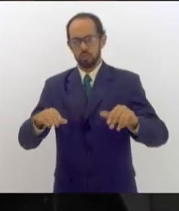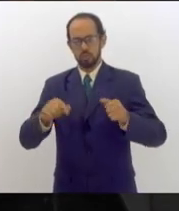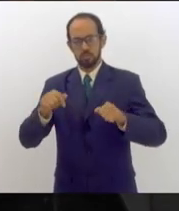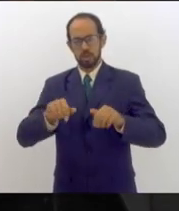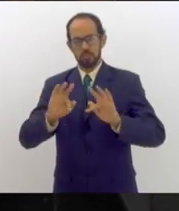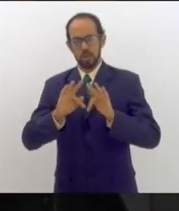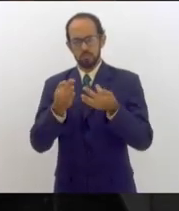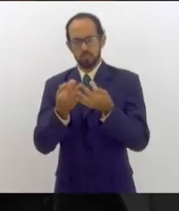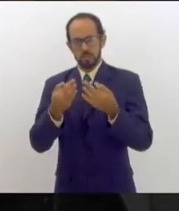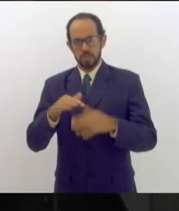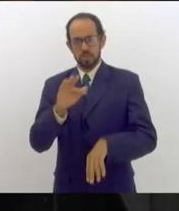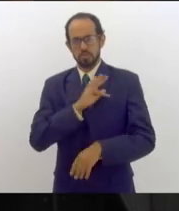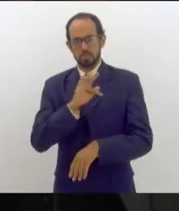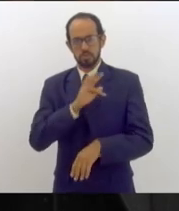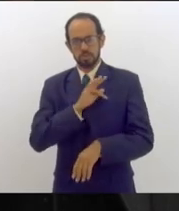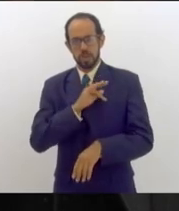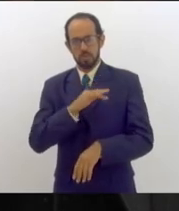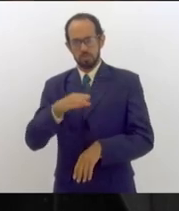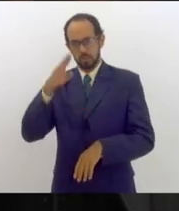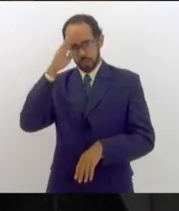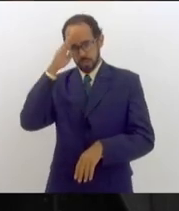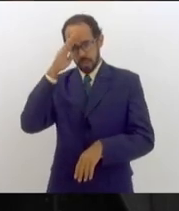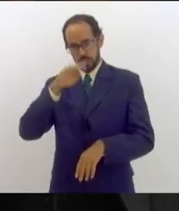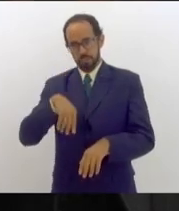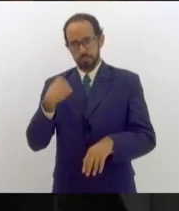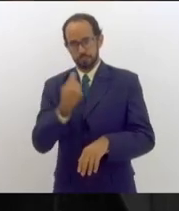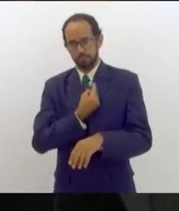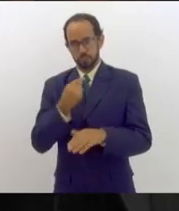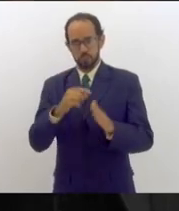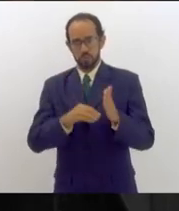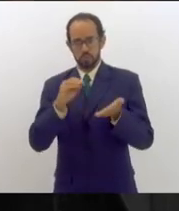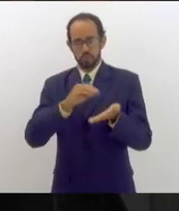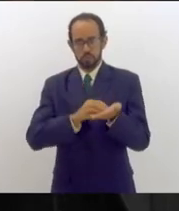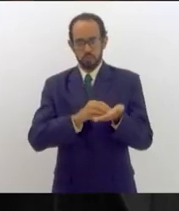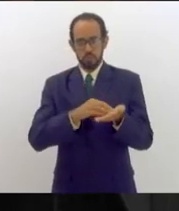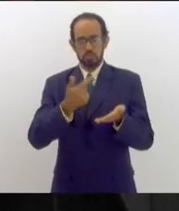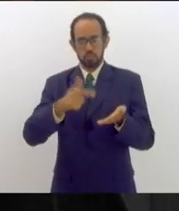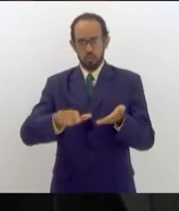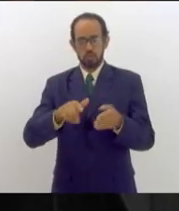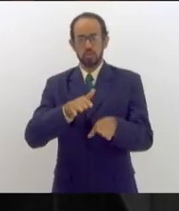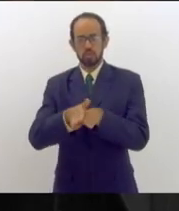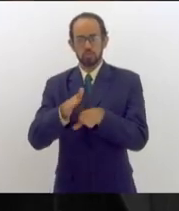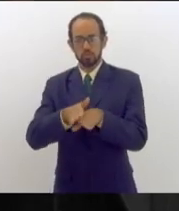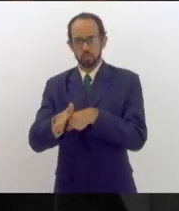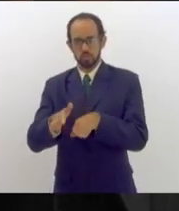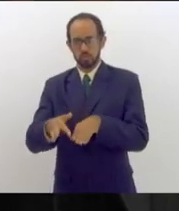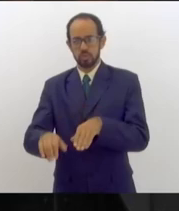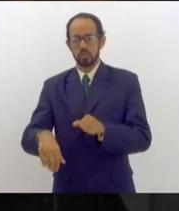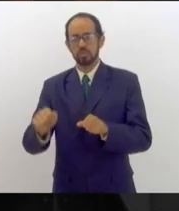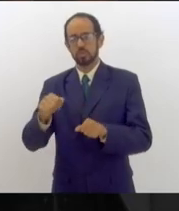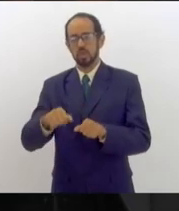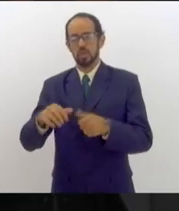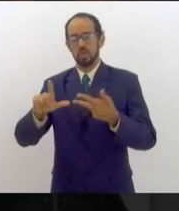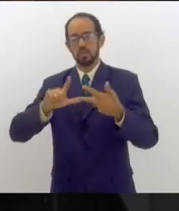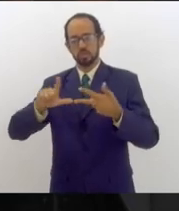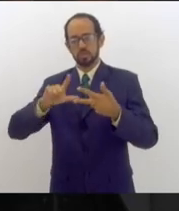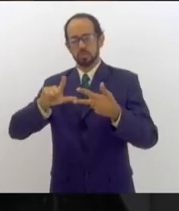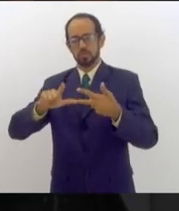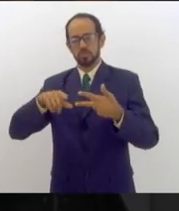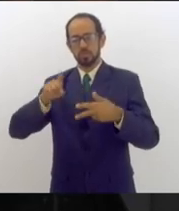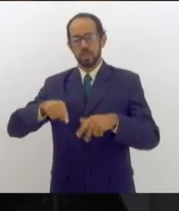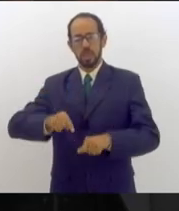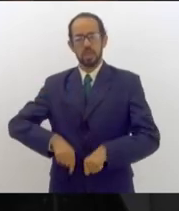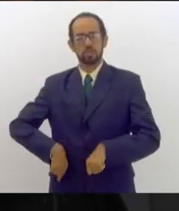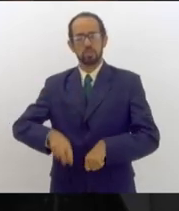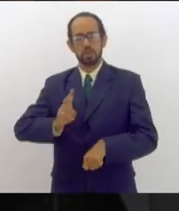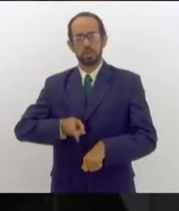do policial militar e também a gente protocolo é protocolou fez essa outra indicação Legislativa que é sobre a estabilidade do servidor